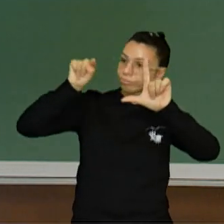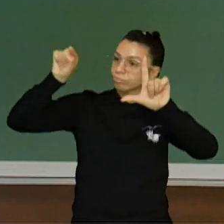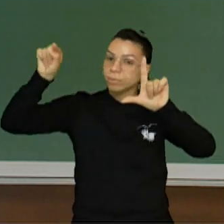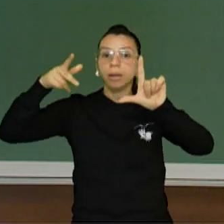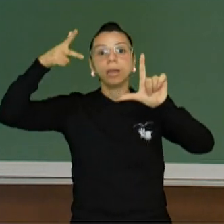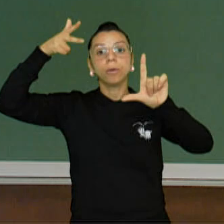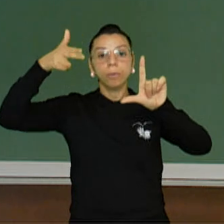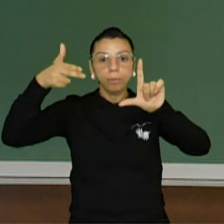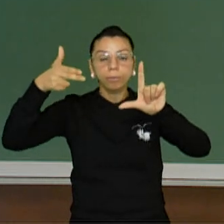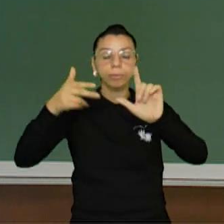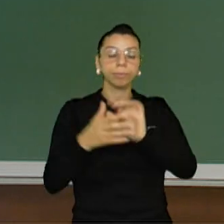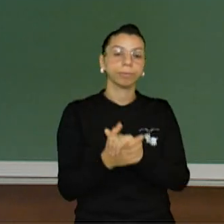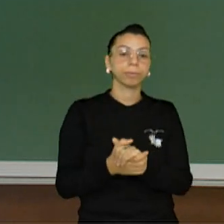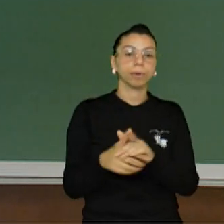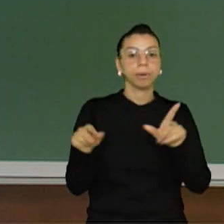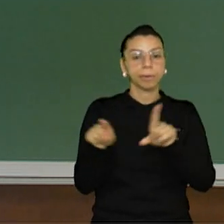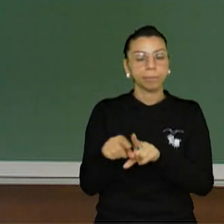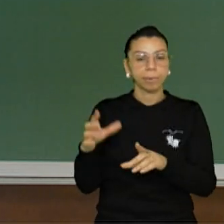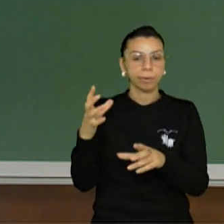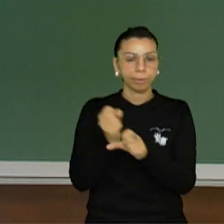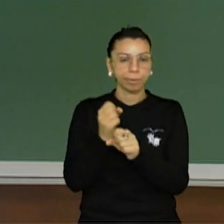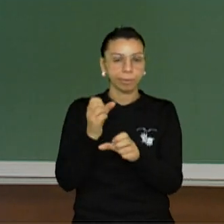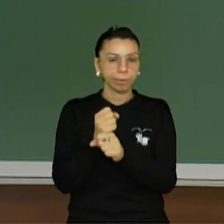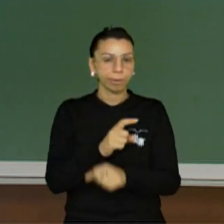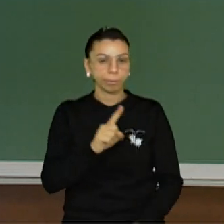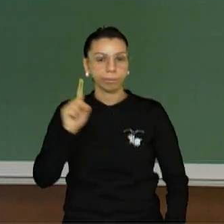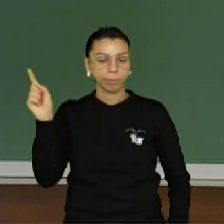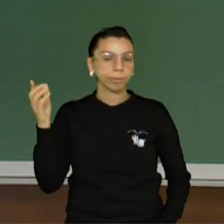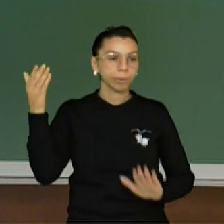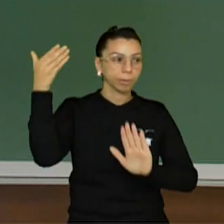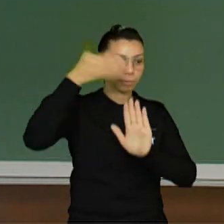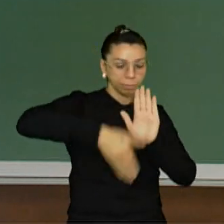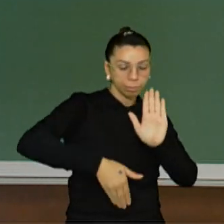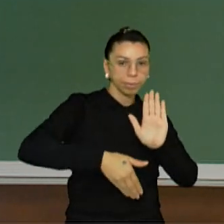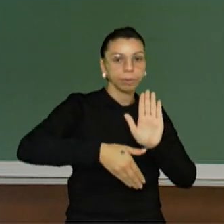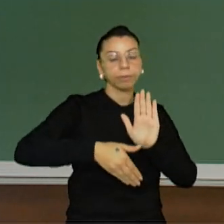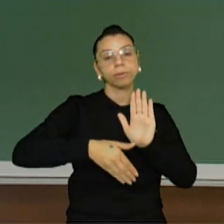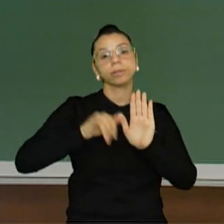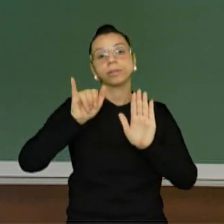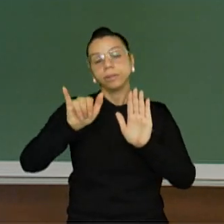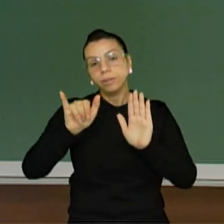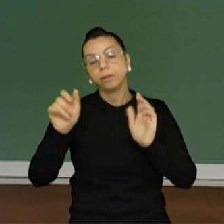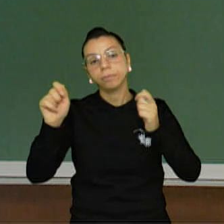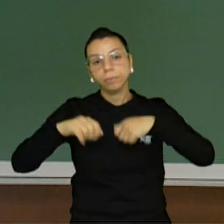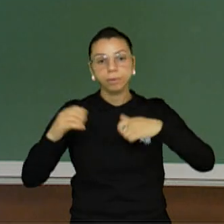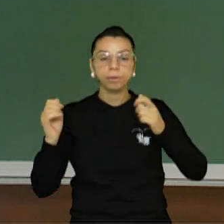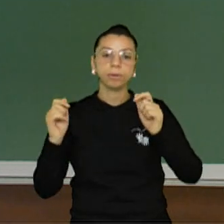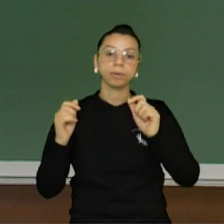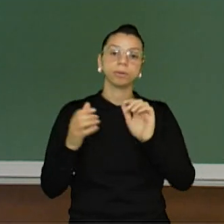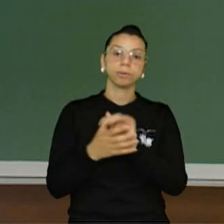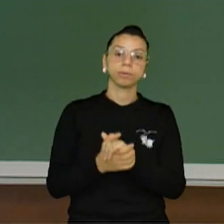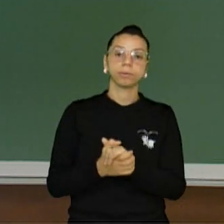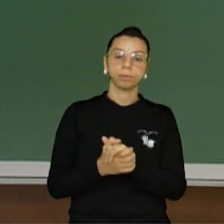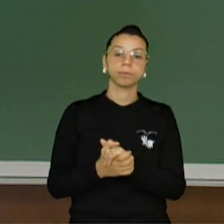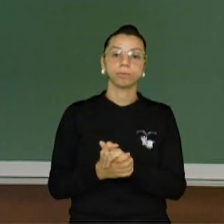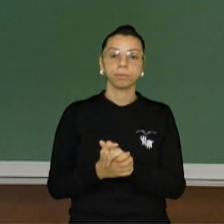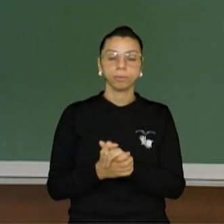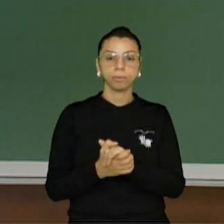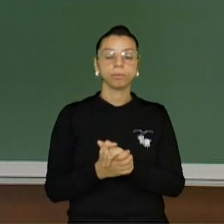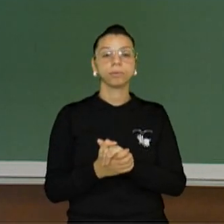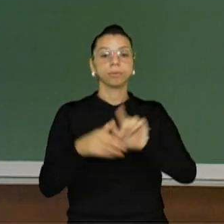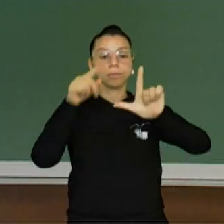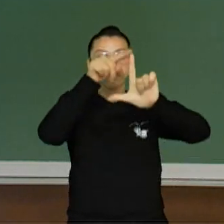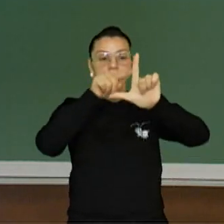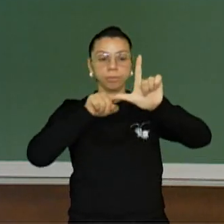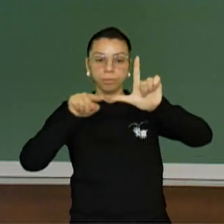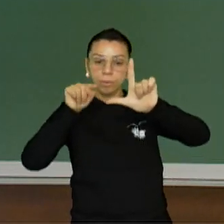E também há cálculos dessa matéria que você prova se os determinantes formam ou são, desculpem, se os